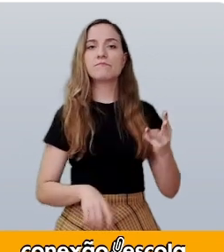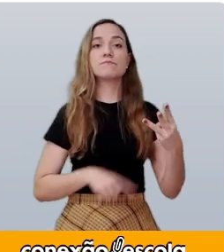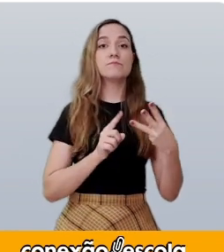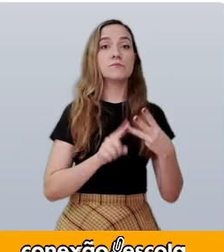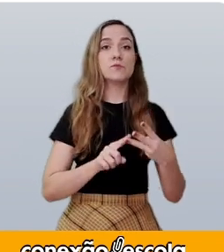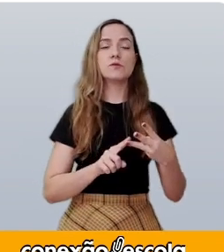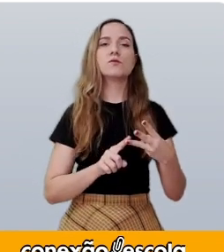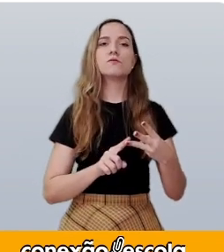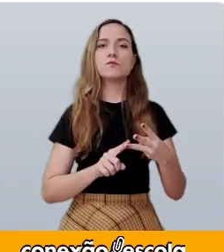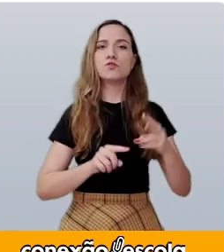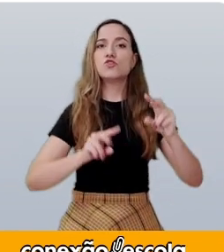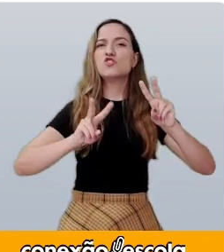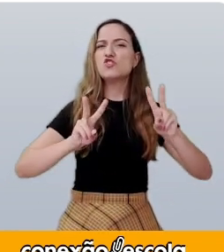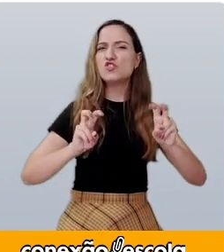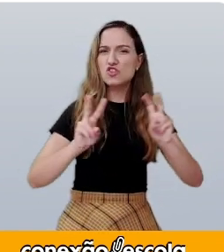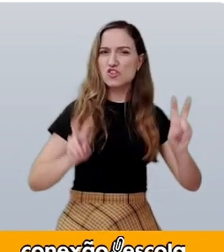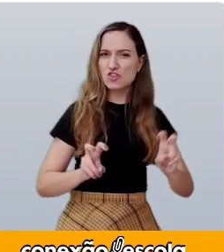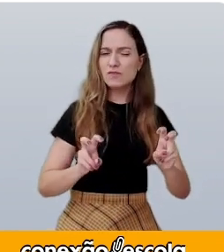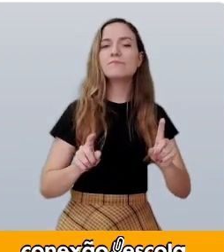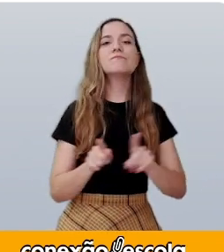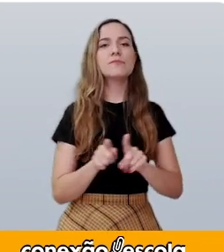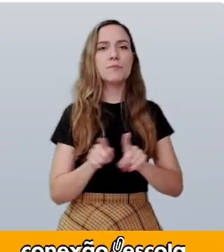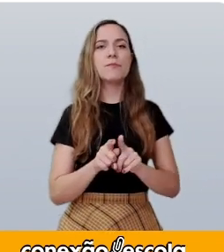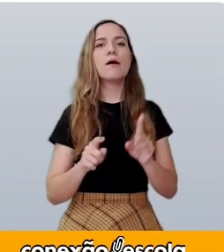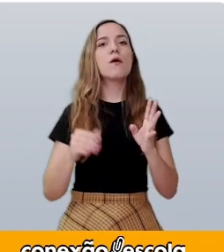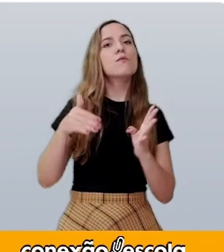título e revisão.